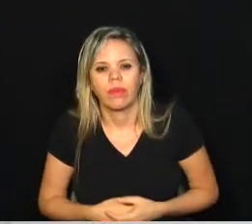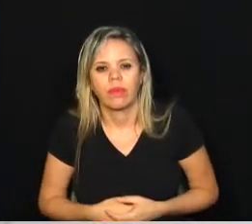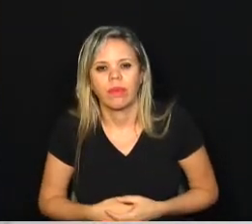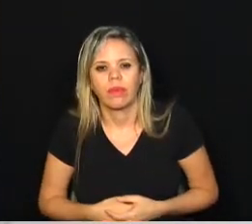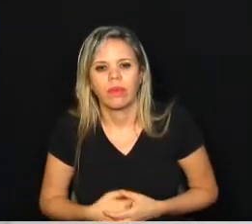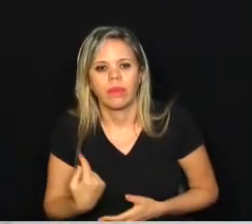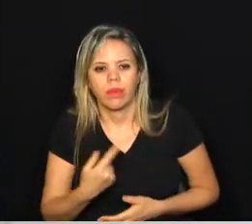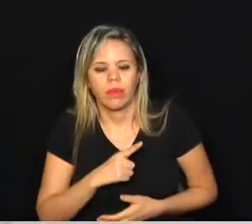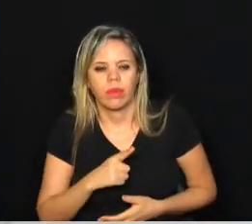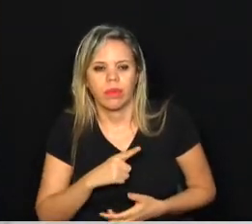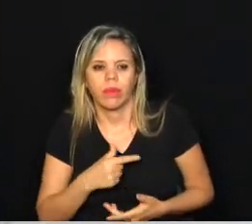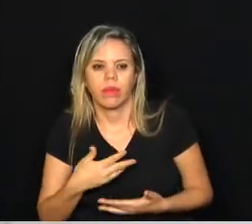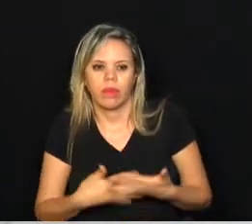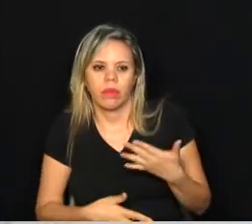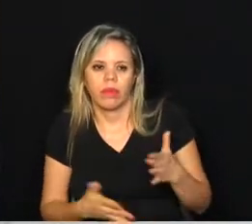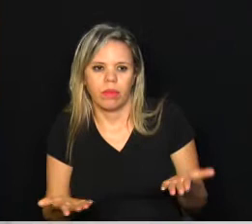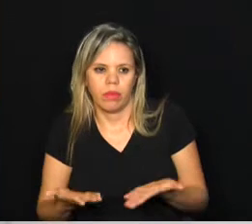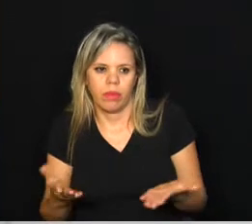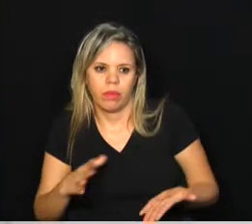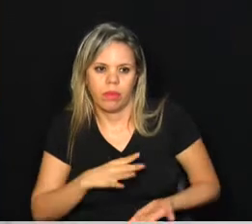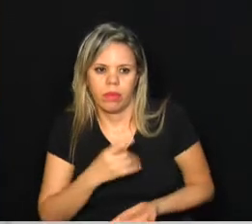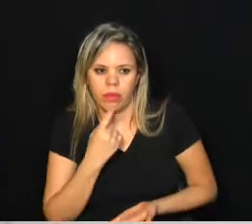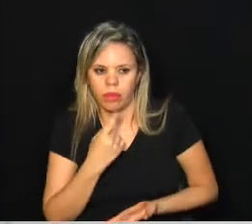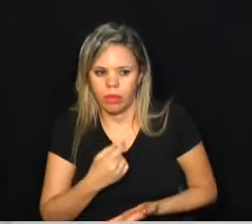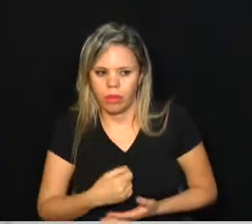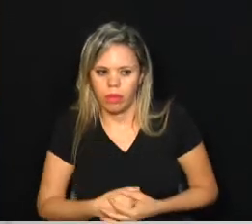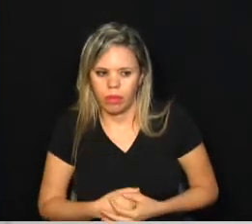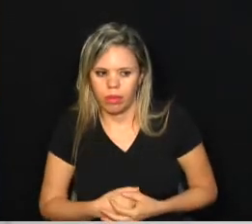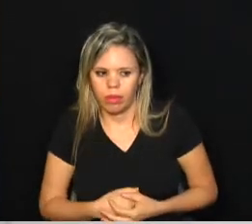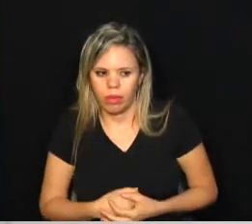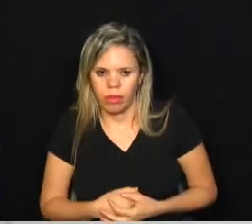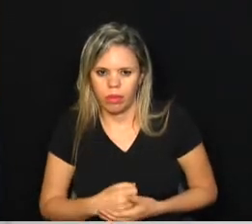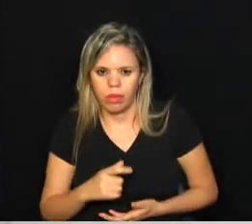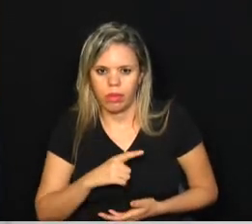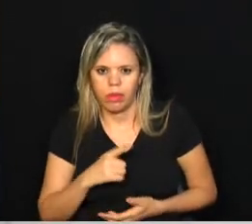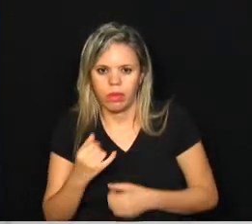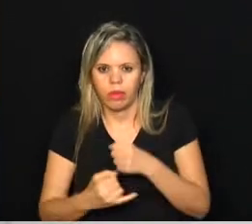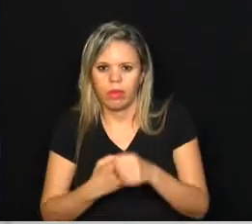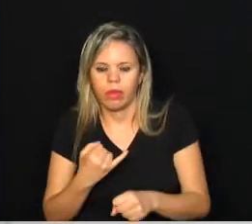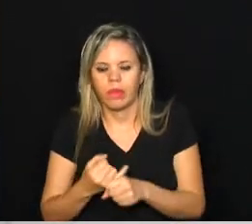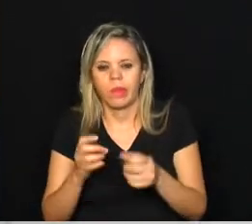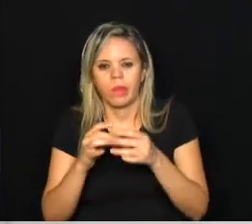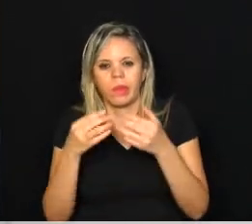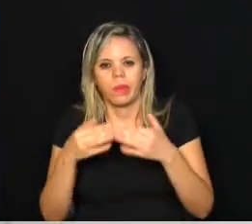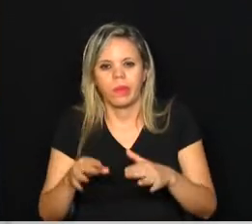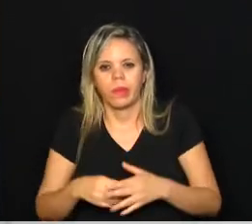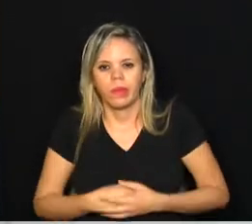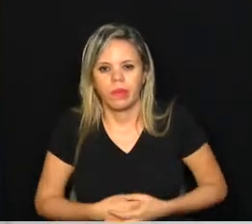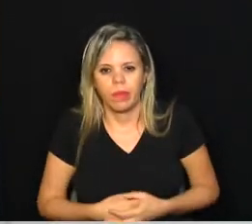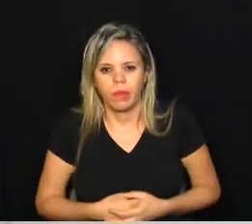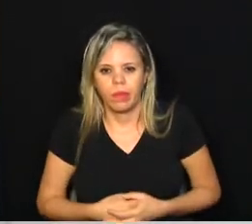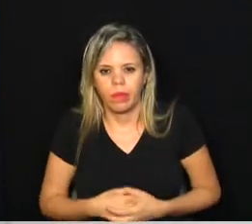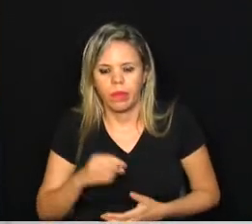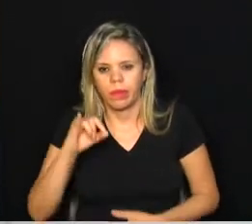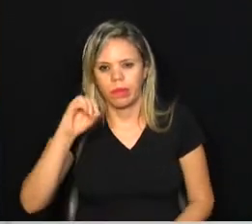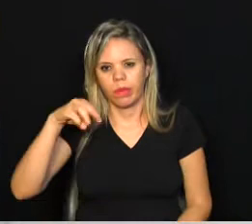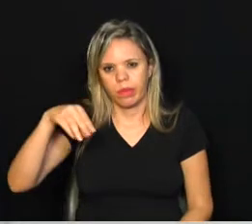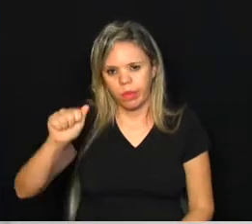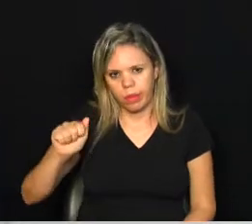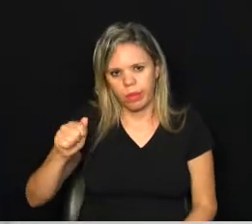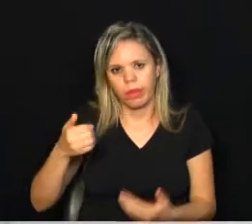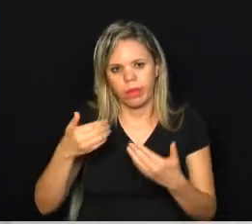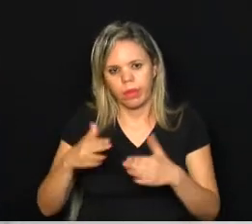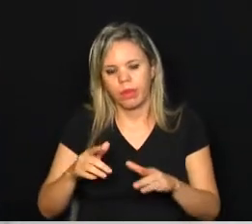A gente já tem alguns pontos aqui na cidade de Campinas que tem internet disponibilizada, né, pela IMA,